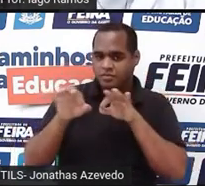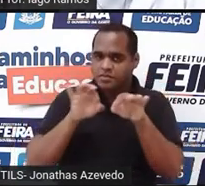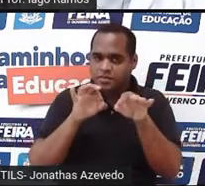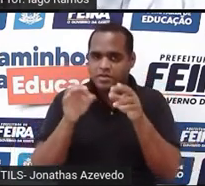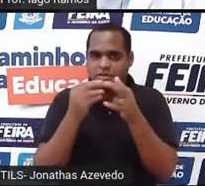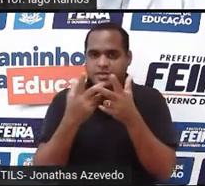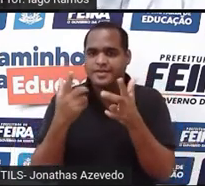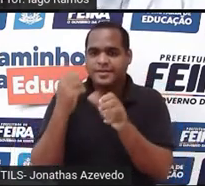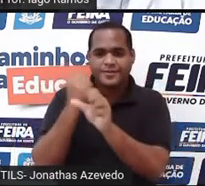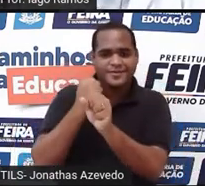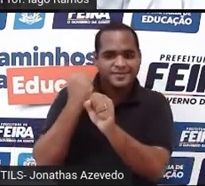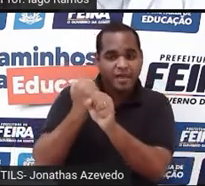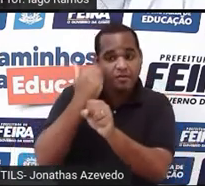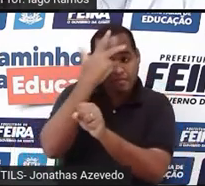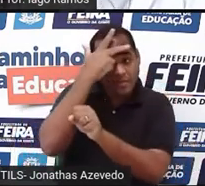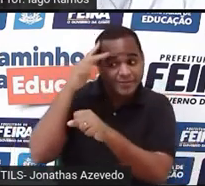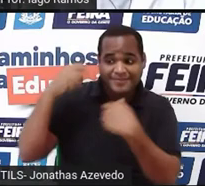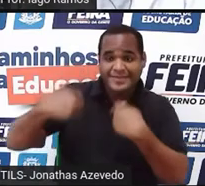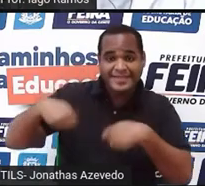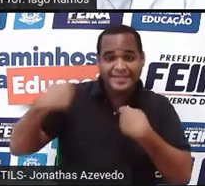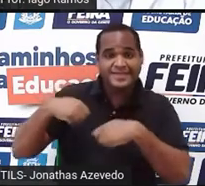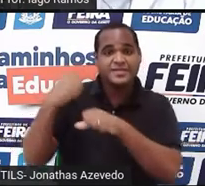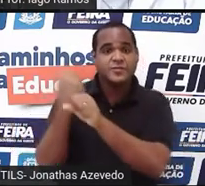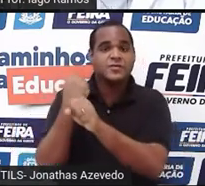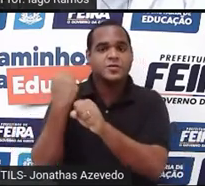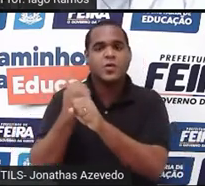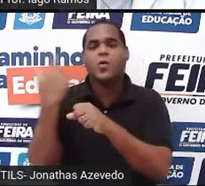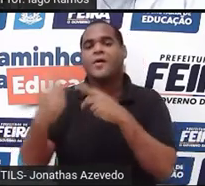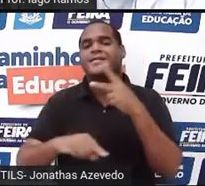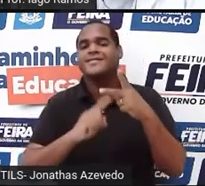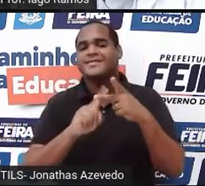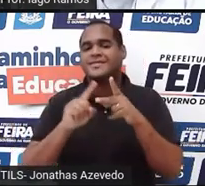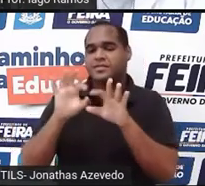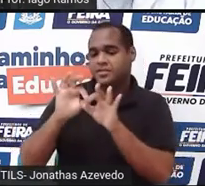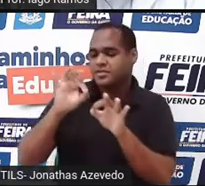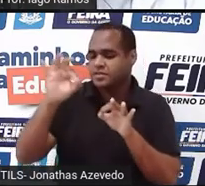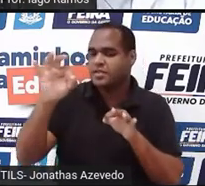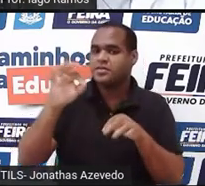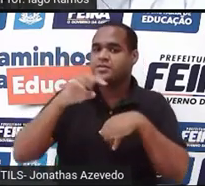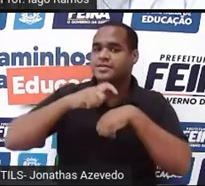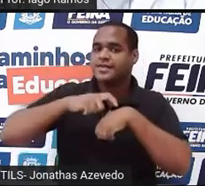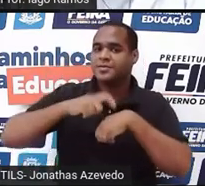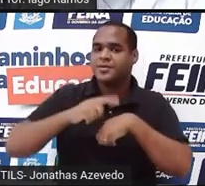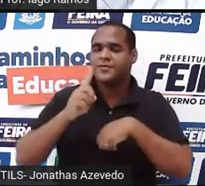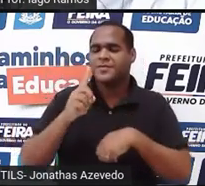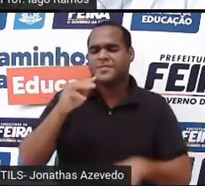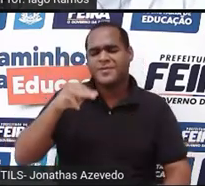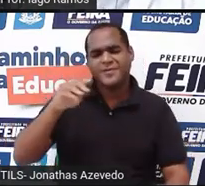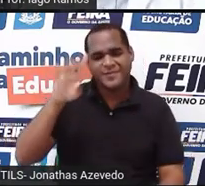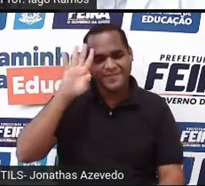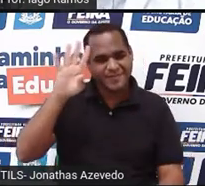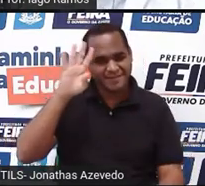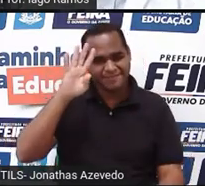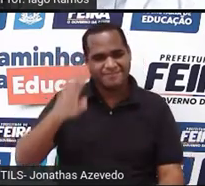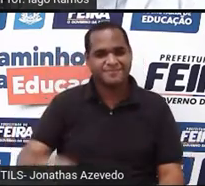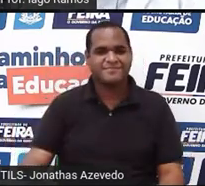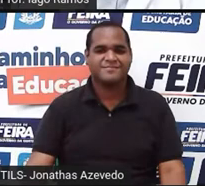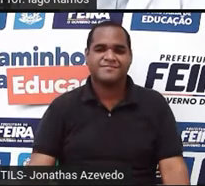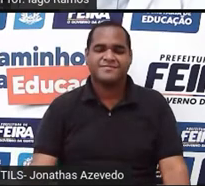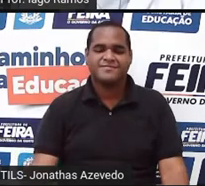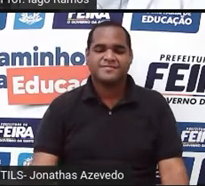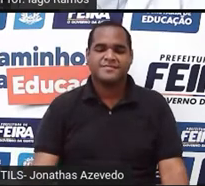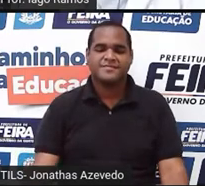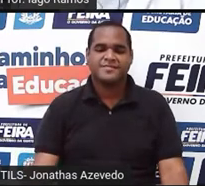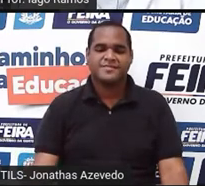quantidade de construtores ou distância e tempo essa te deu um tempinho maior para você pensar um pouco